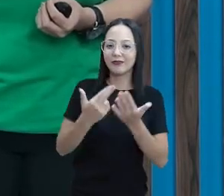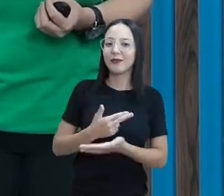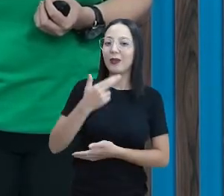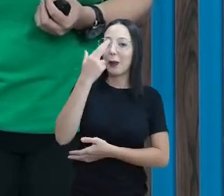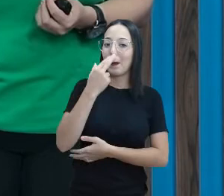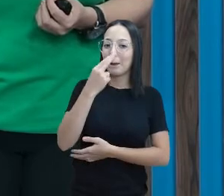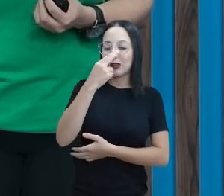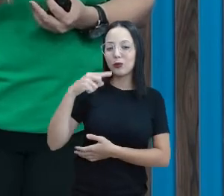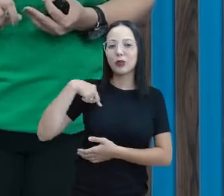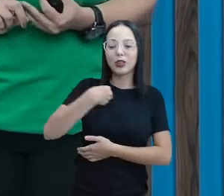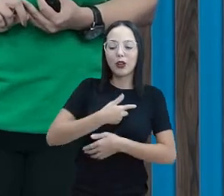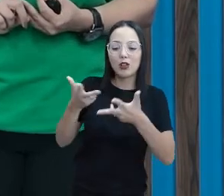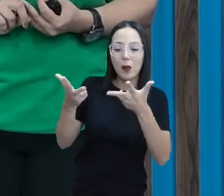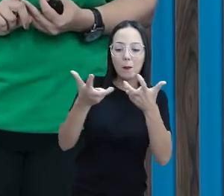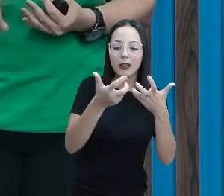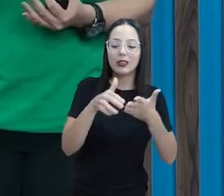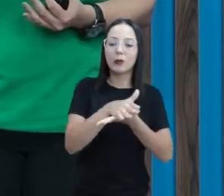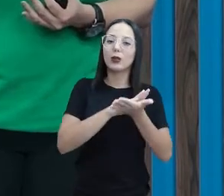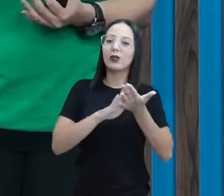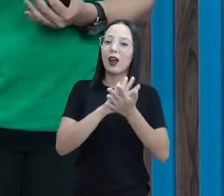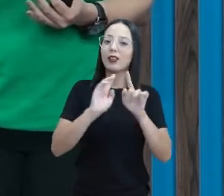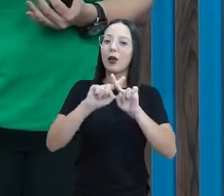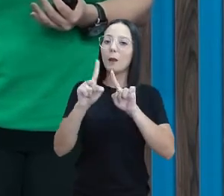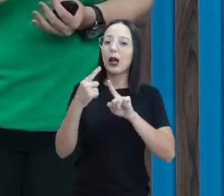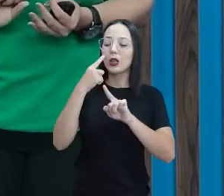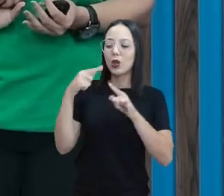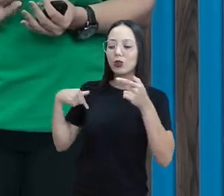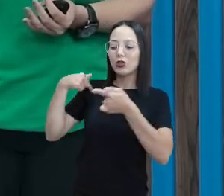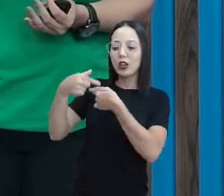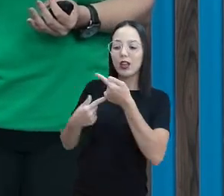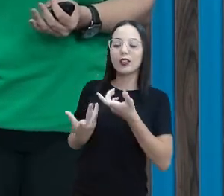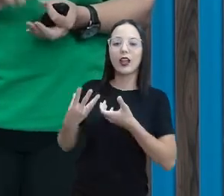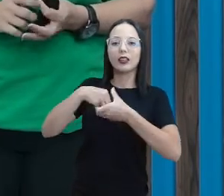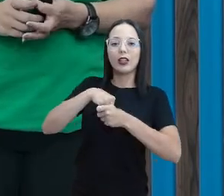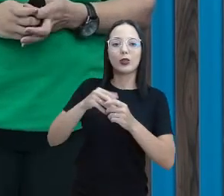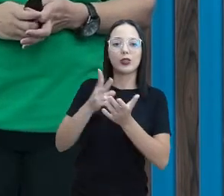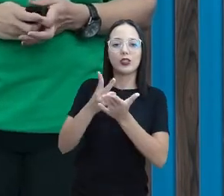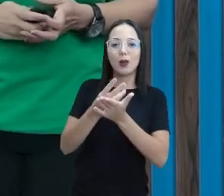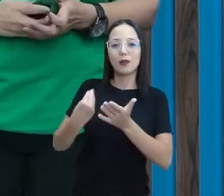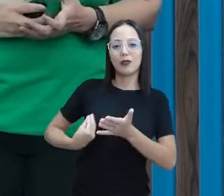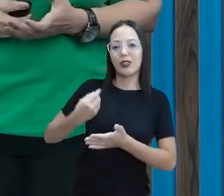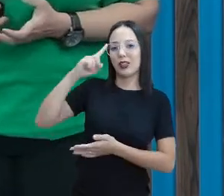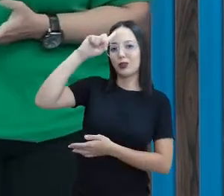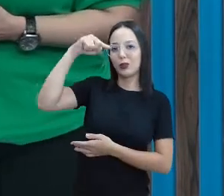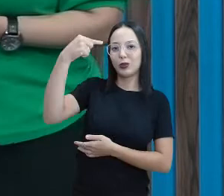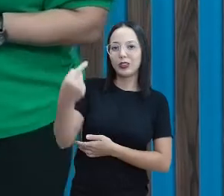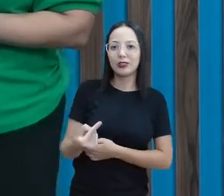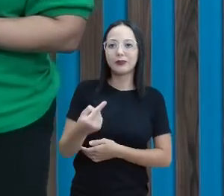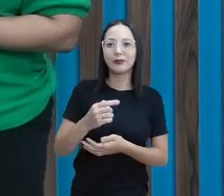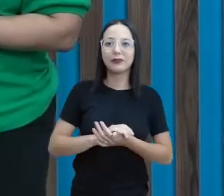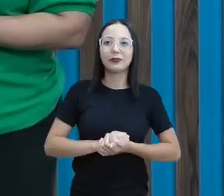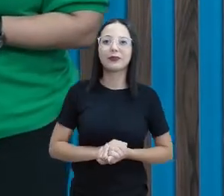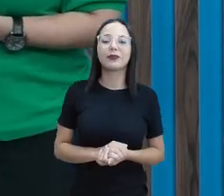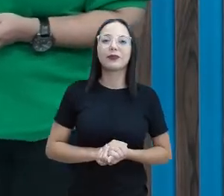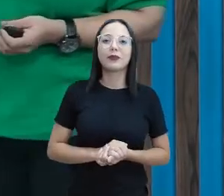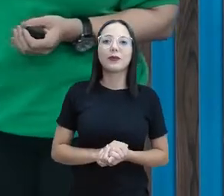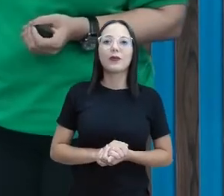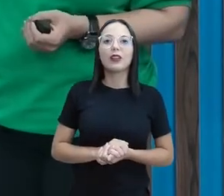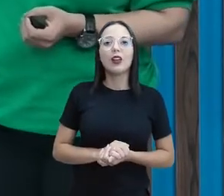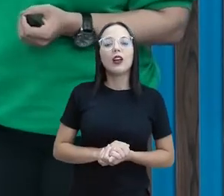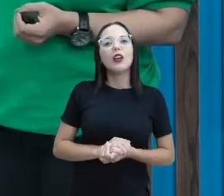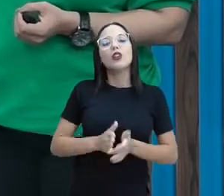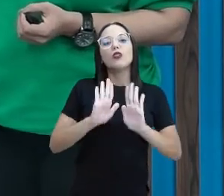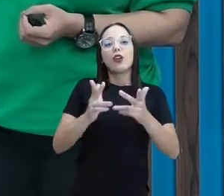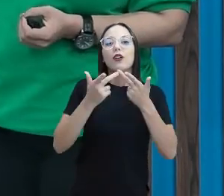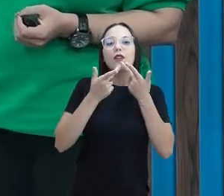a gente ter percebido isso, a engenharia genética está ali no nosso dia a dia, tá? Então, bora lá. Como eu